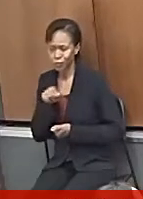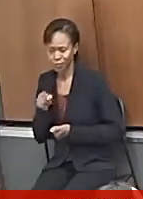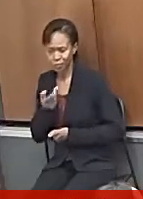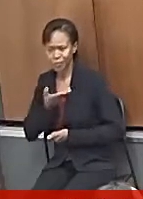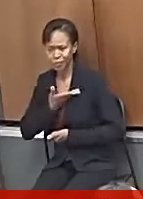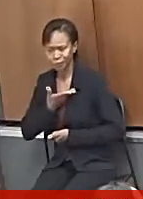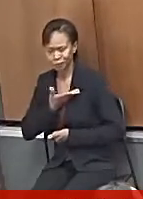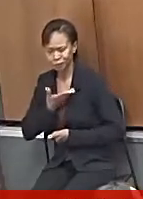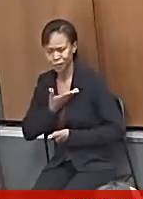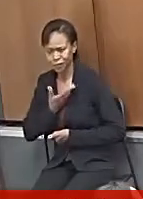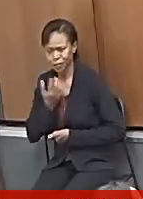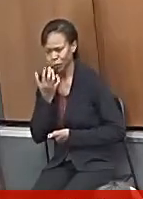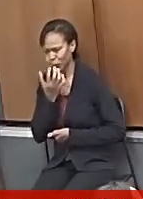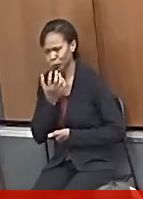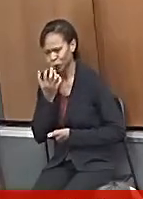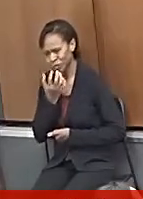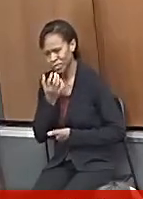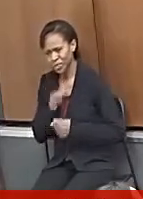de noite